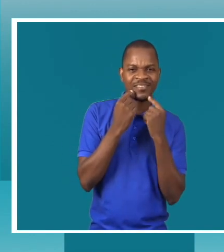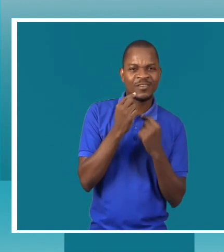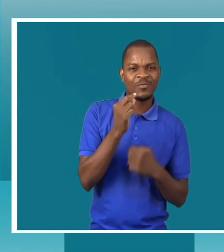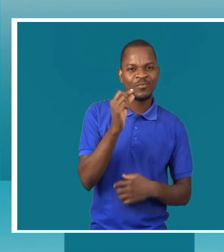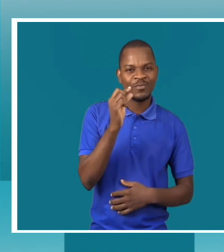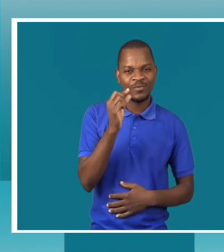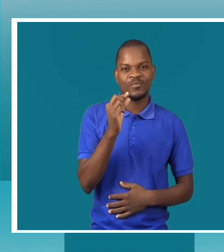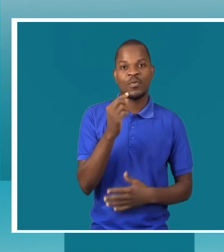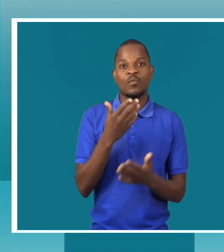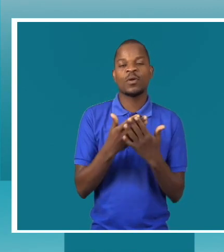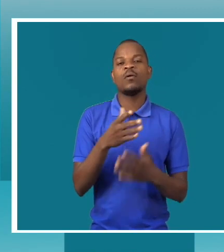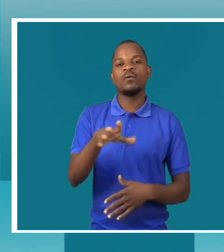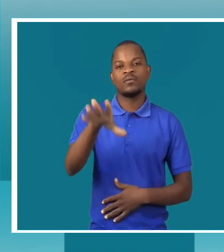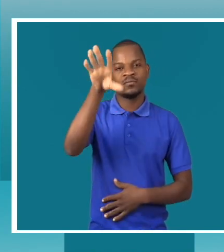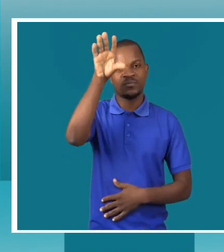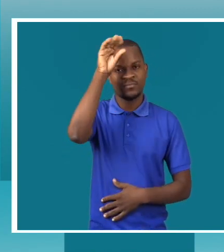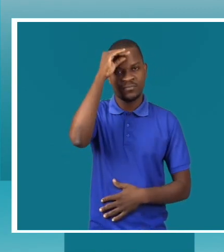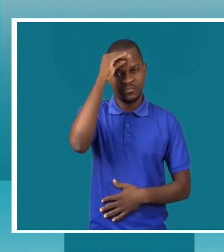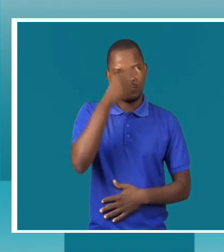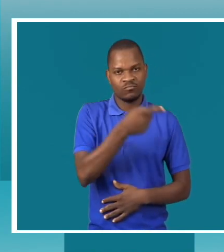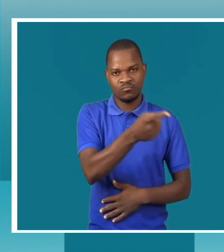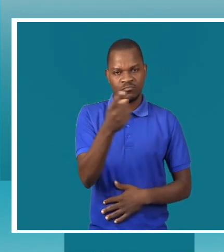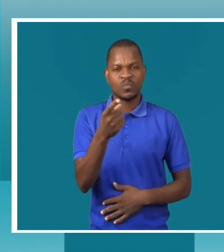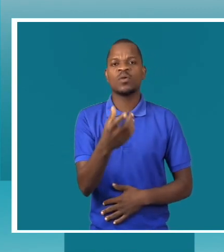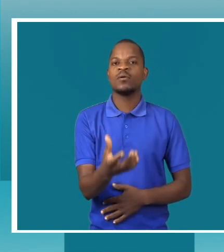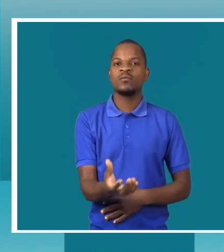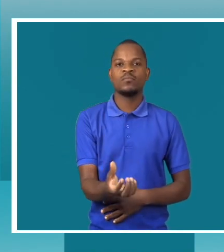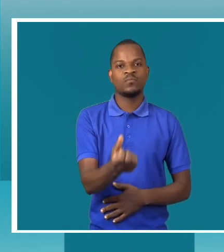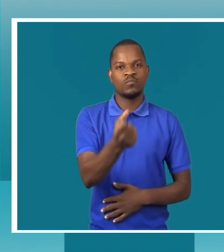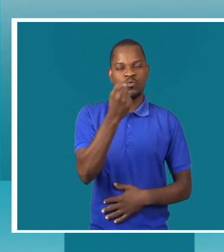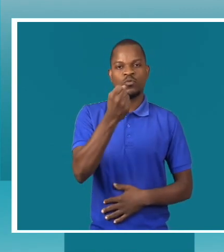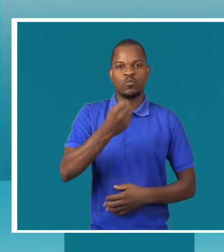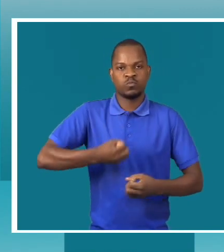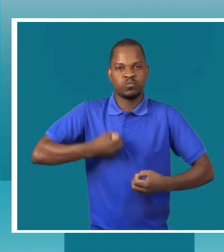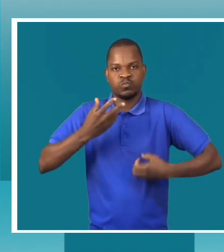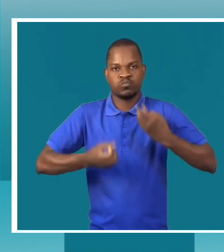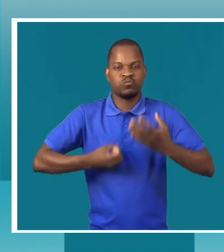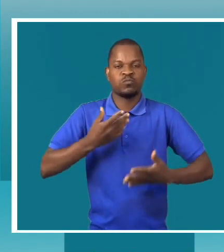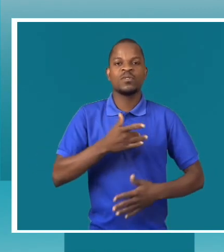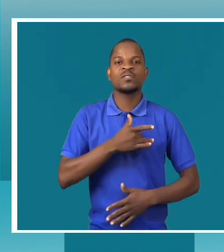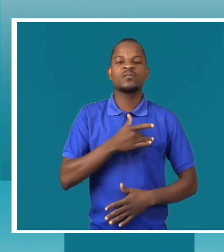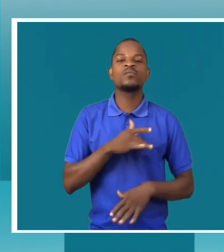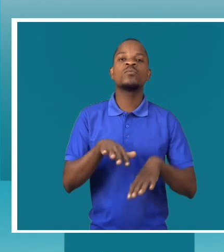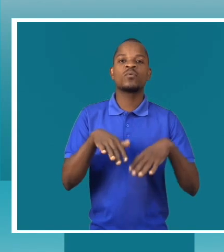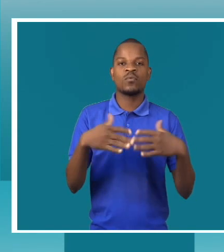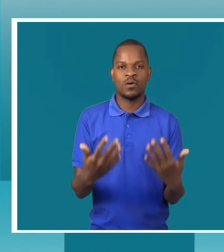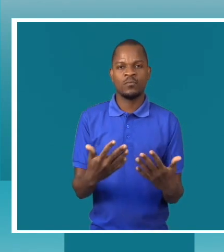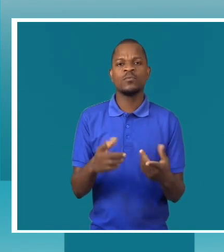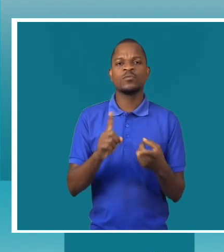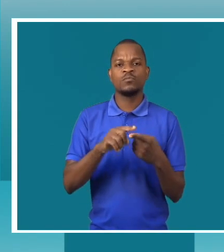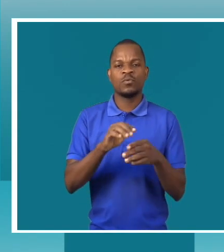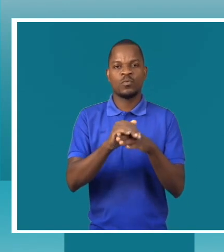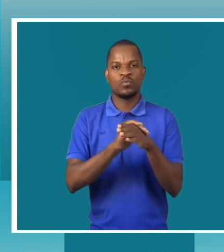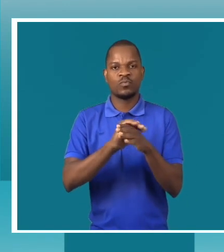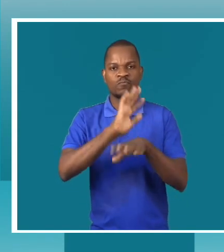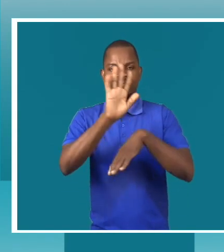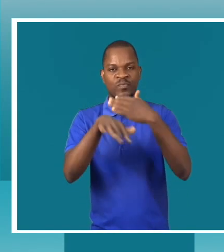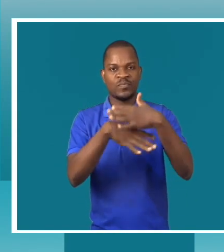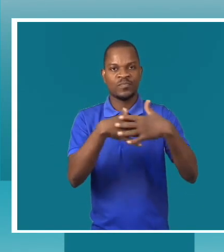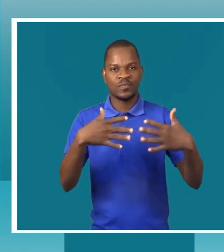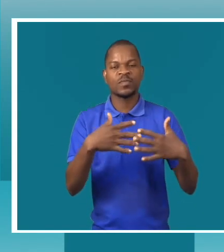porque percebo que eles também conseguem transmitir aquilo que são os seus sentimentos. Mesmo usando